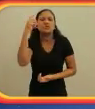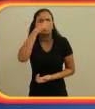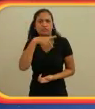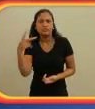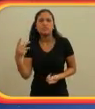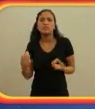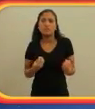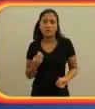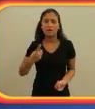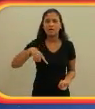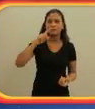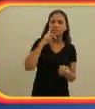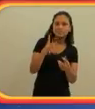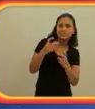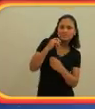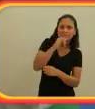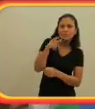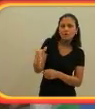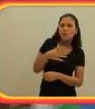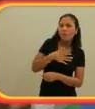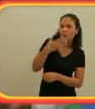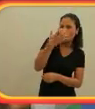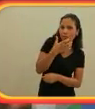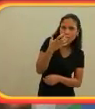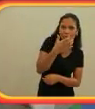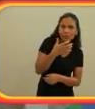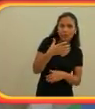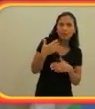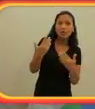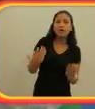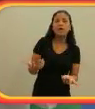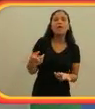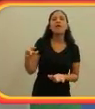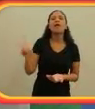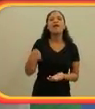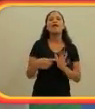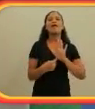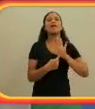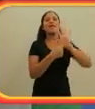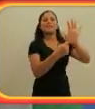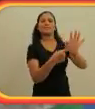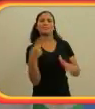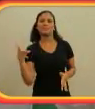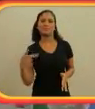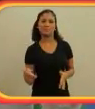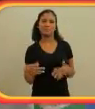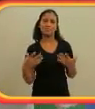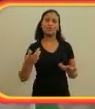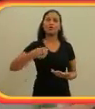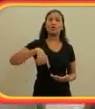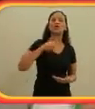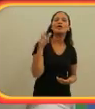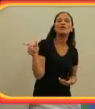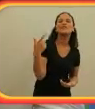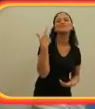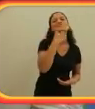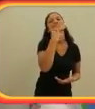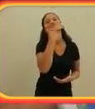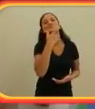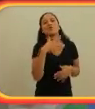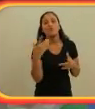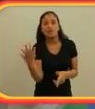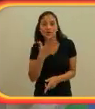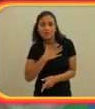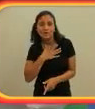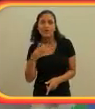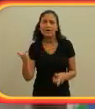tem uma dificuldade de expressar o que ela deseja, né? E a gente percebe que, por exemplo, ele gosta muito da música, então é